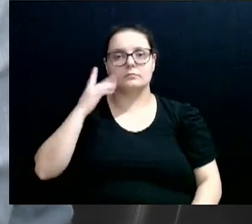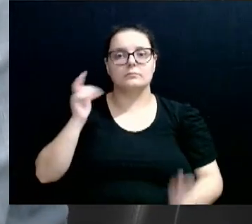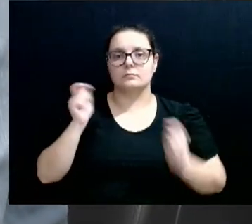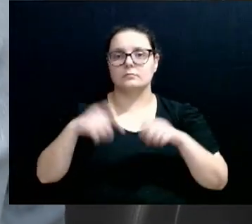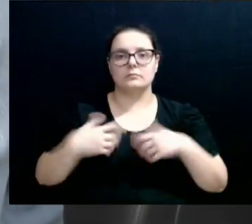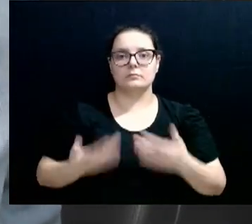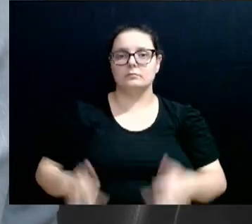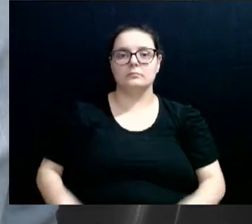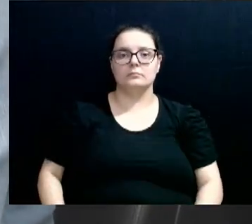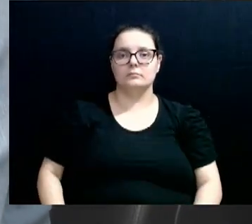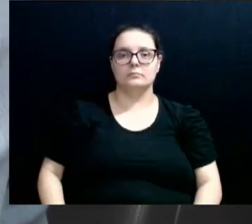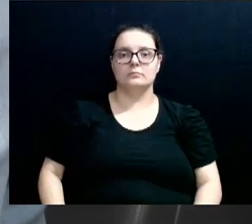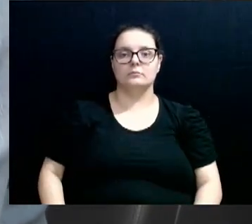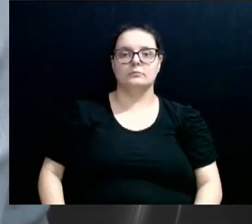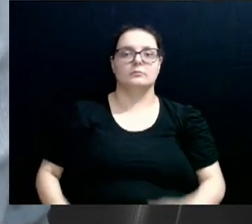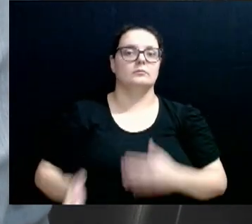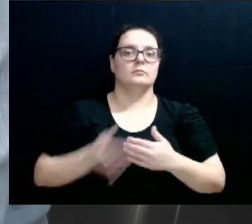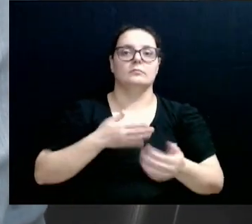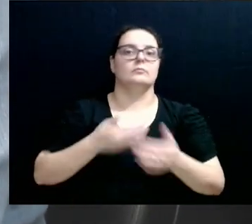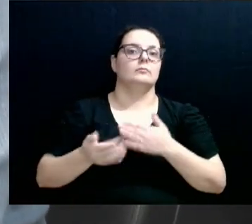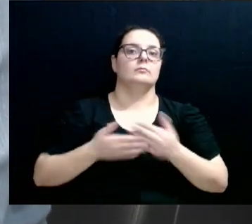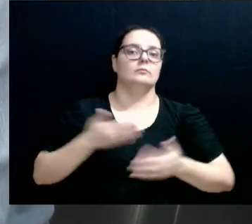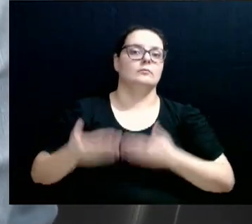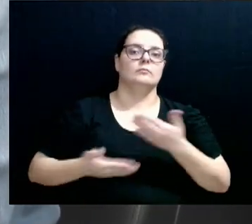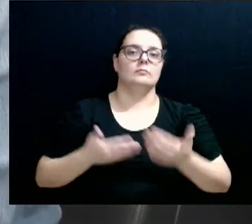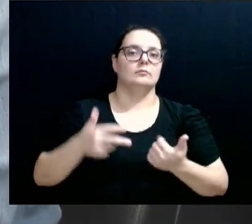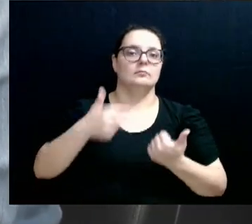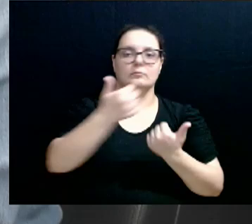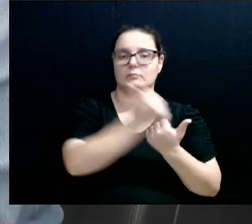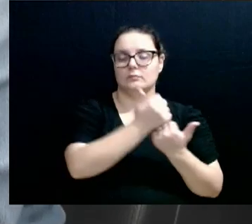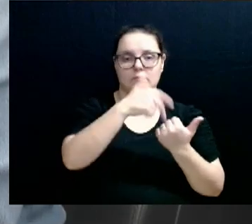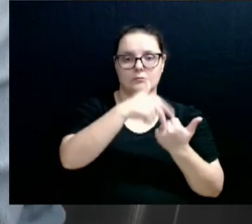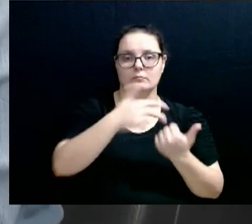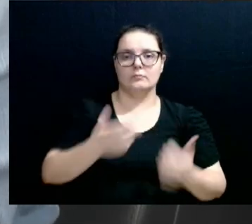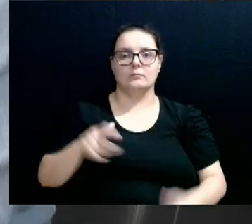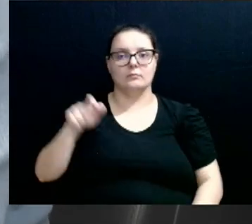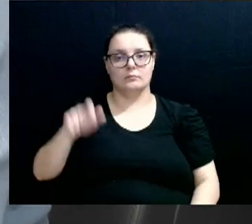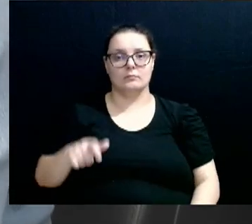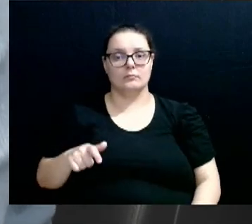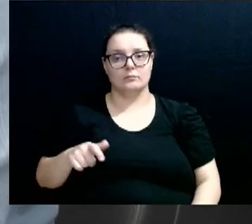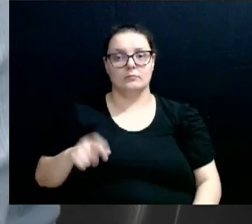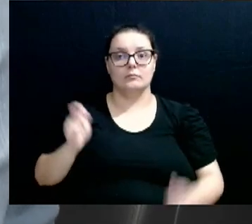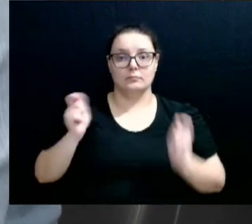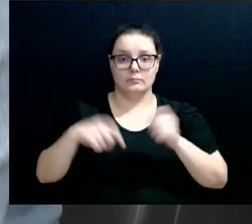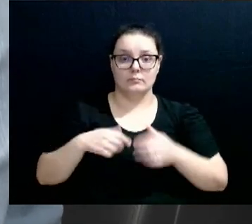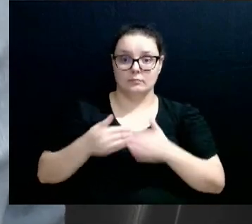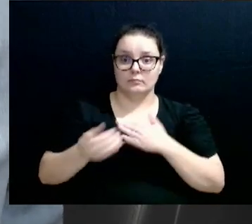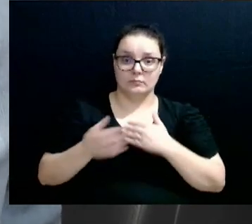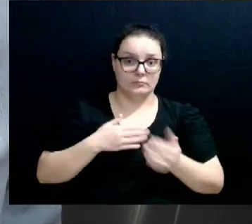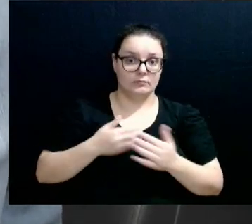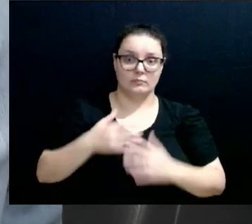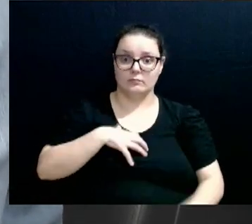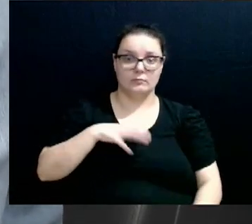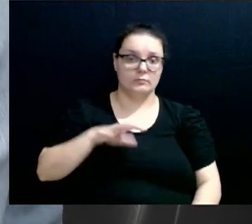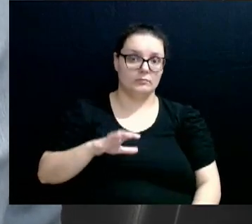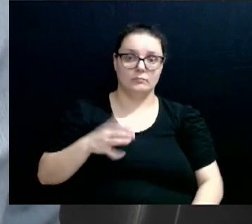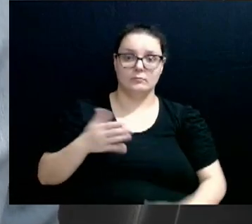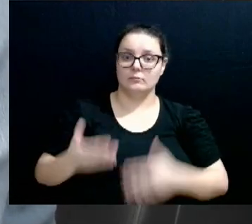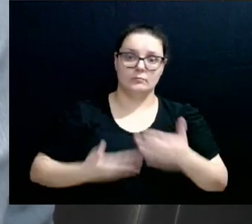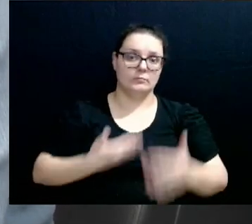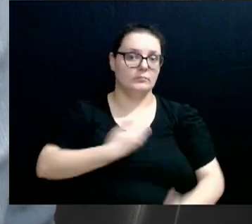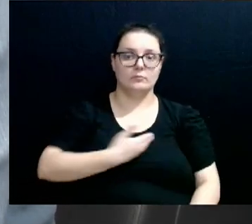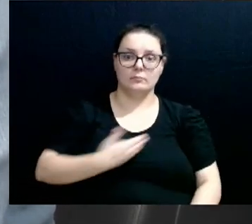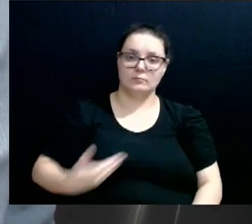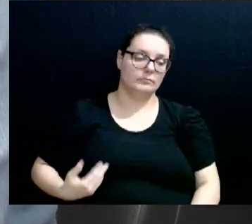qualquer servidor público. Para aquela pessoa que acha que é possível fazer as coisas de qualquer forma, o serviço público não deve ser o